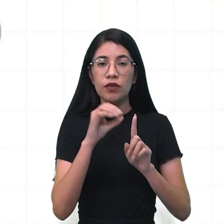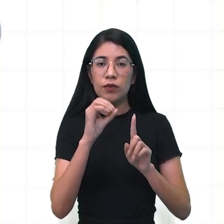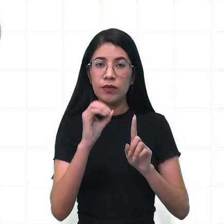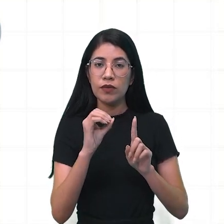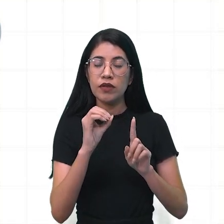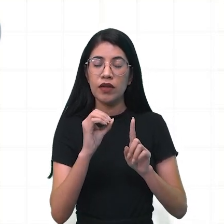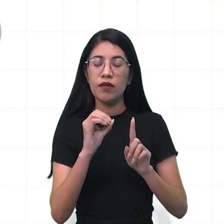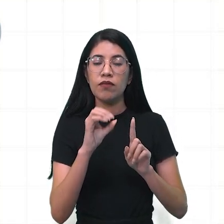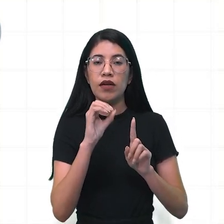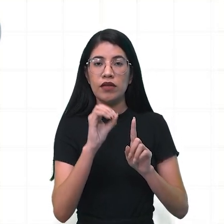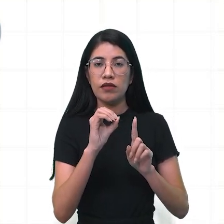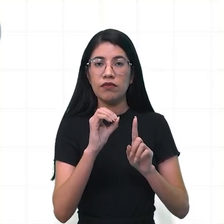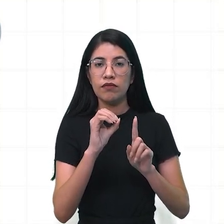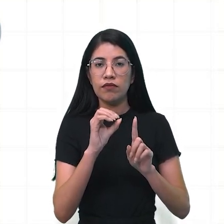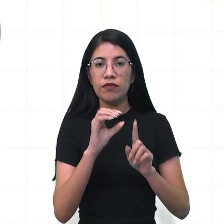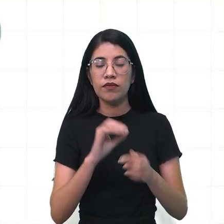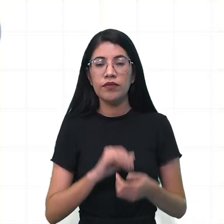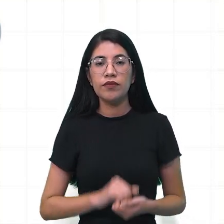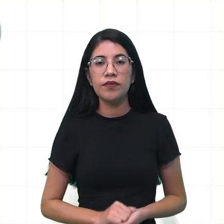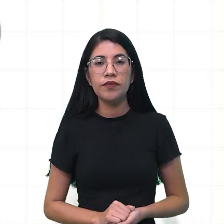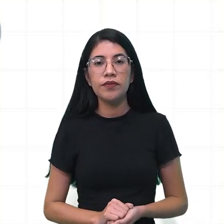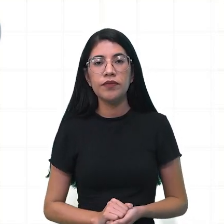temos 0